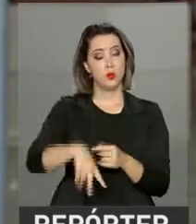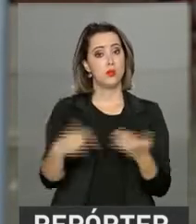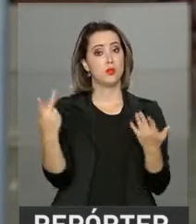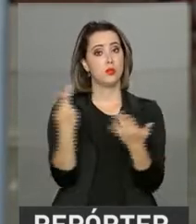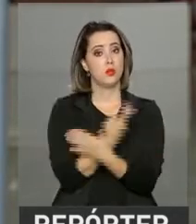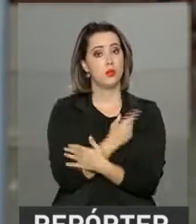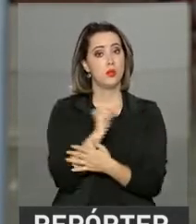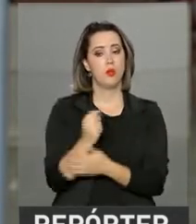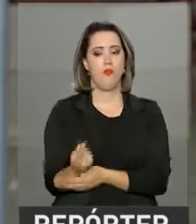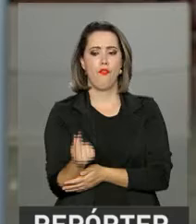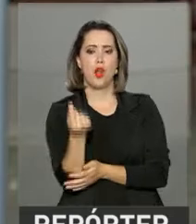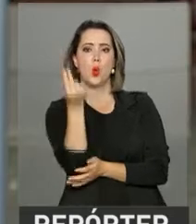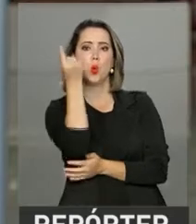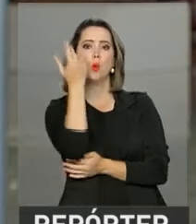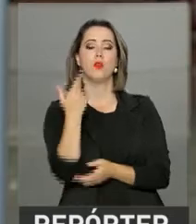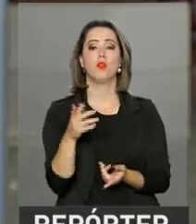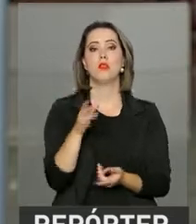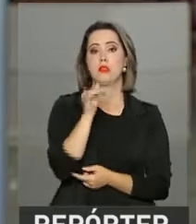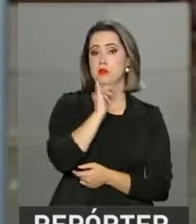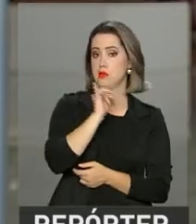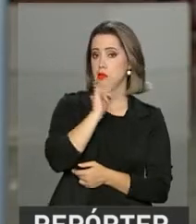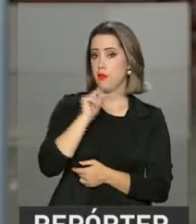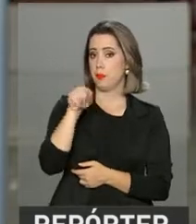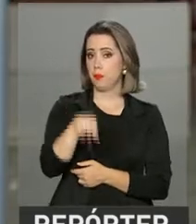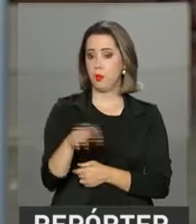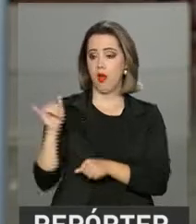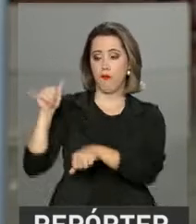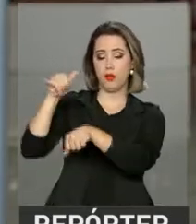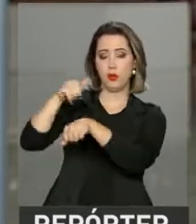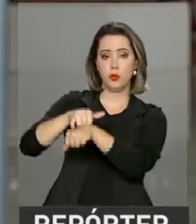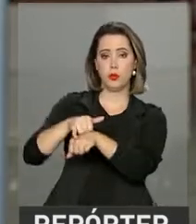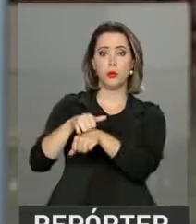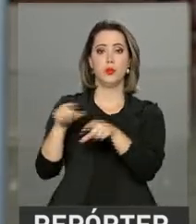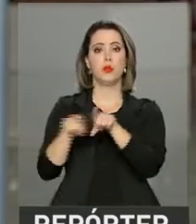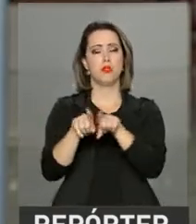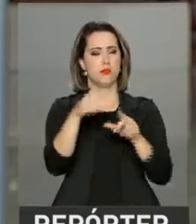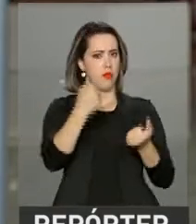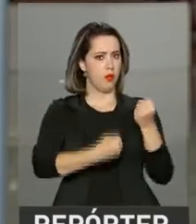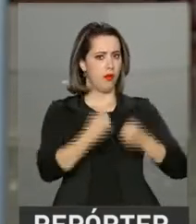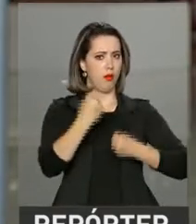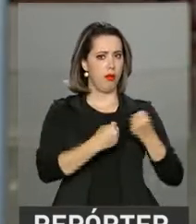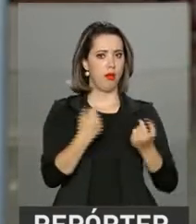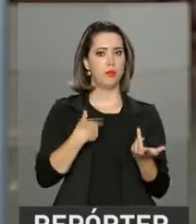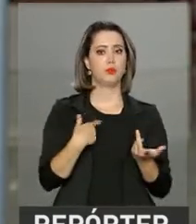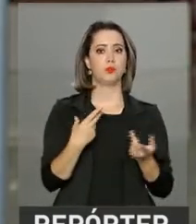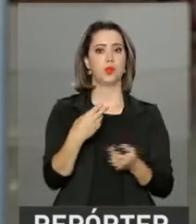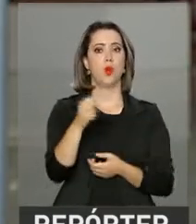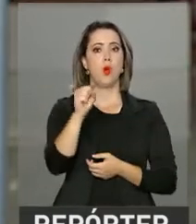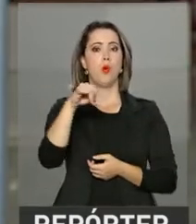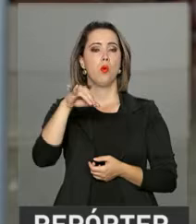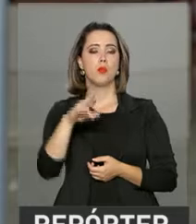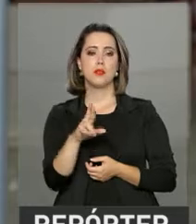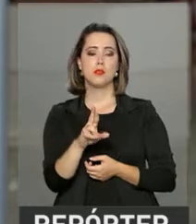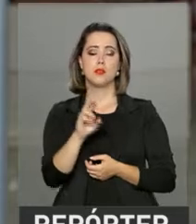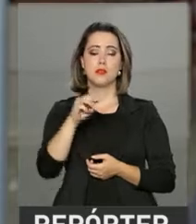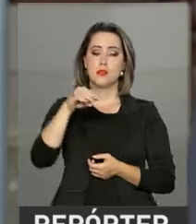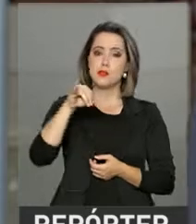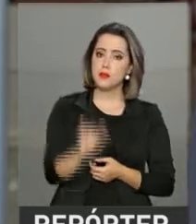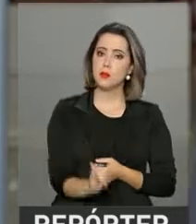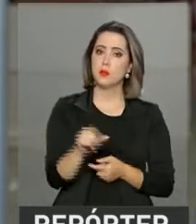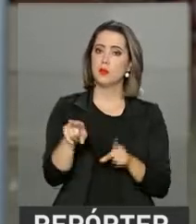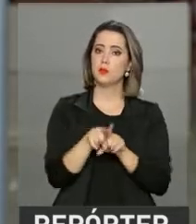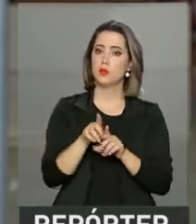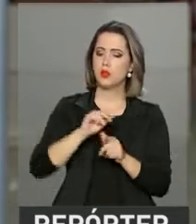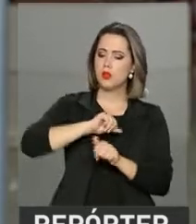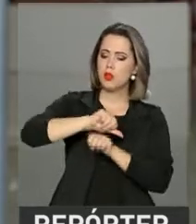com alto valor agregado, como por exemplo aviões e automóveis, os semi-manufaturados que passaram